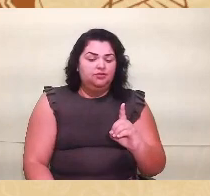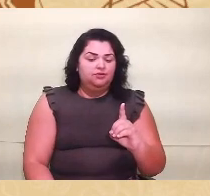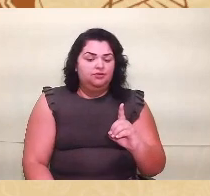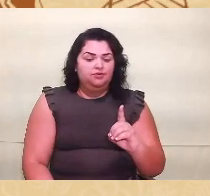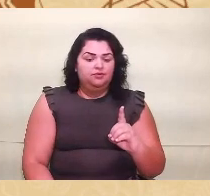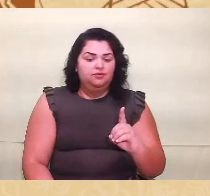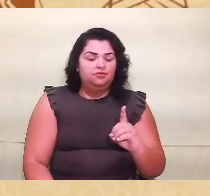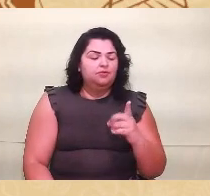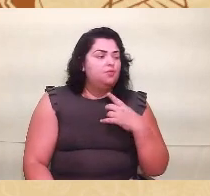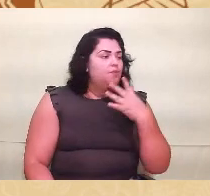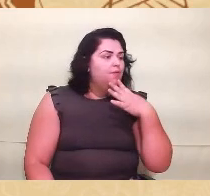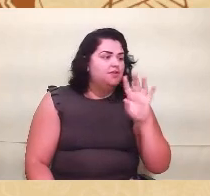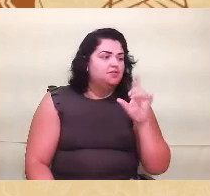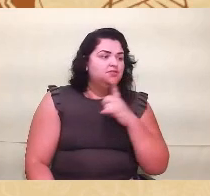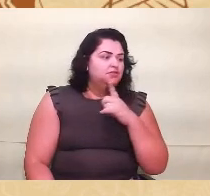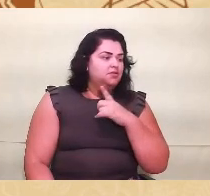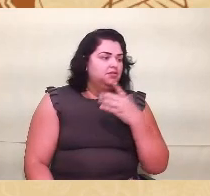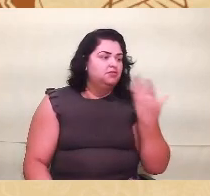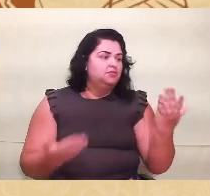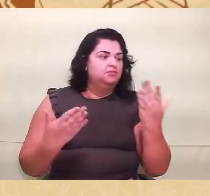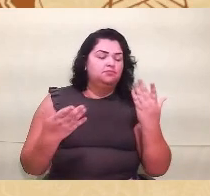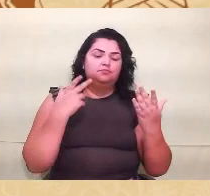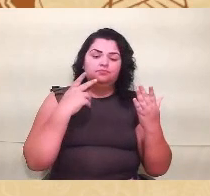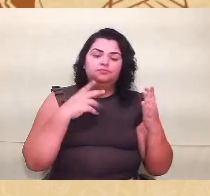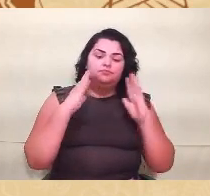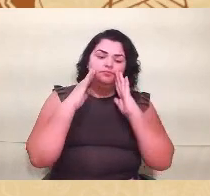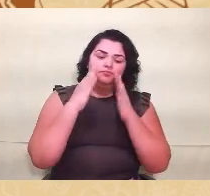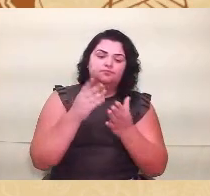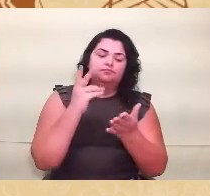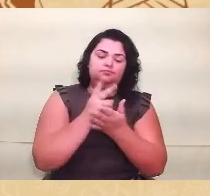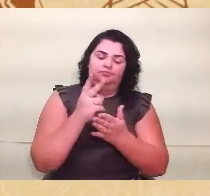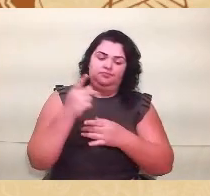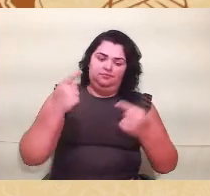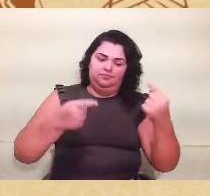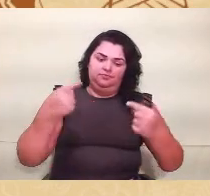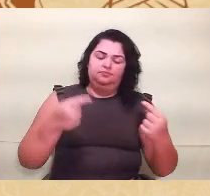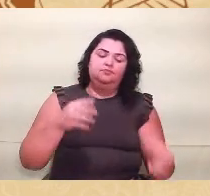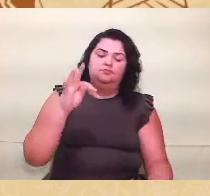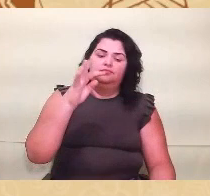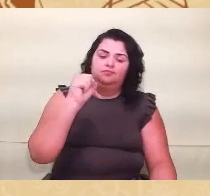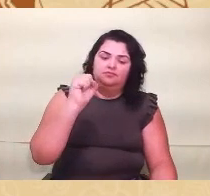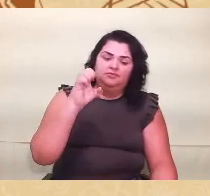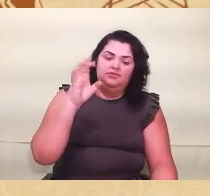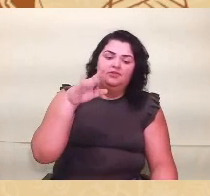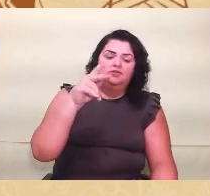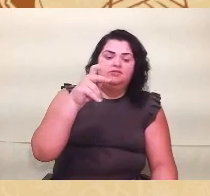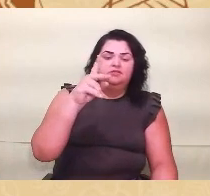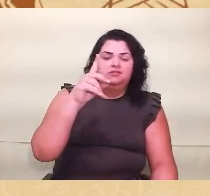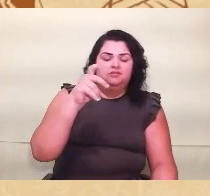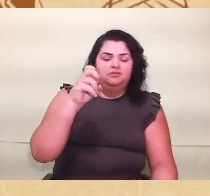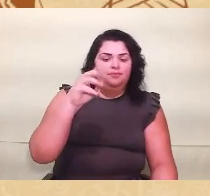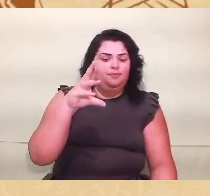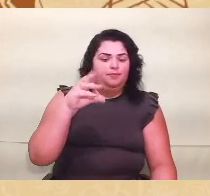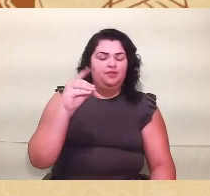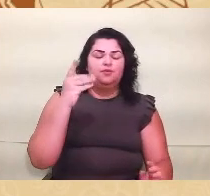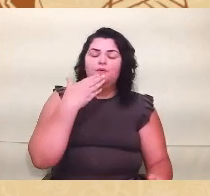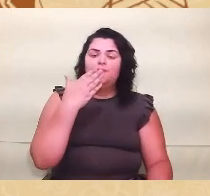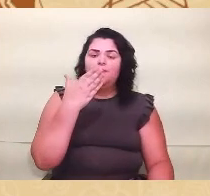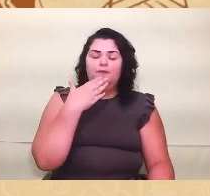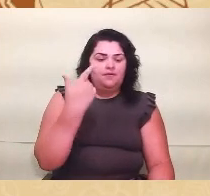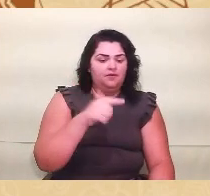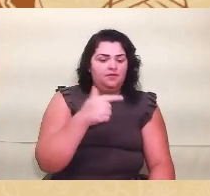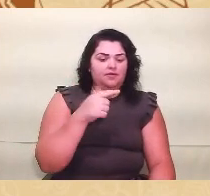conheço esses parentes especificamente discutindo isso. Agora, a tese do Pedro, ele não é indígena, mas ele